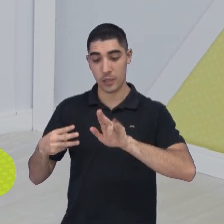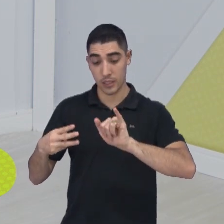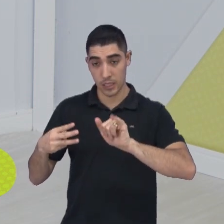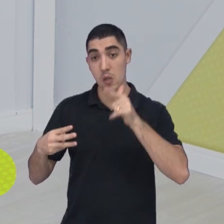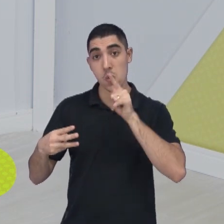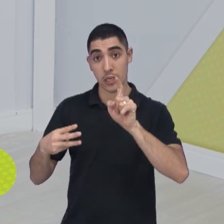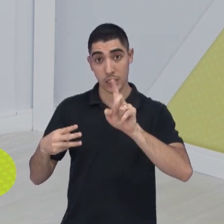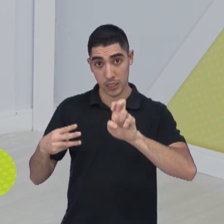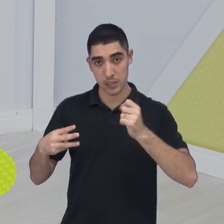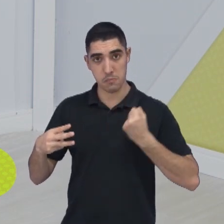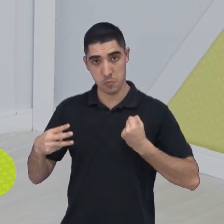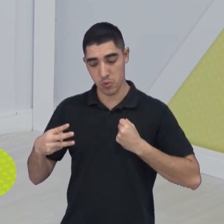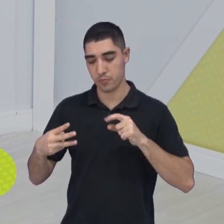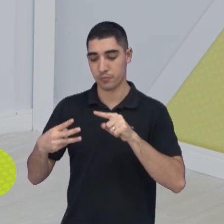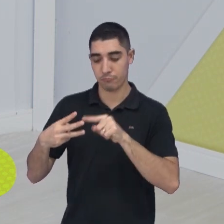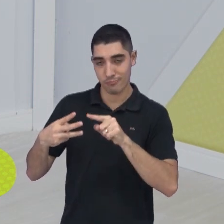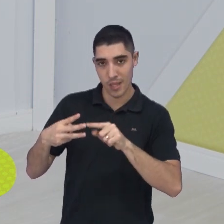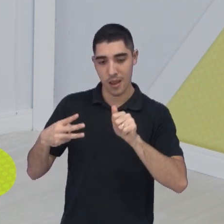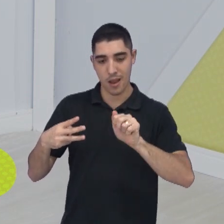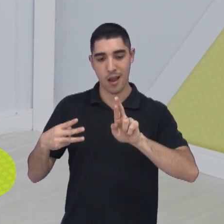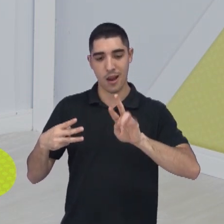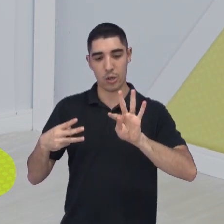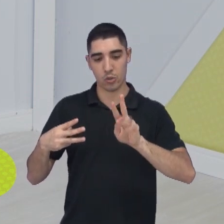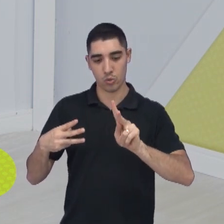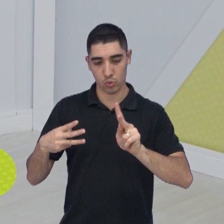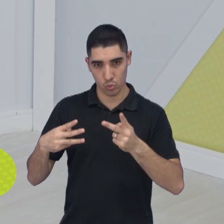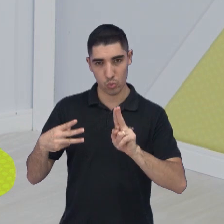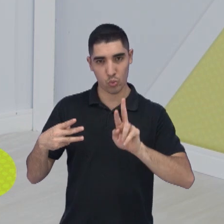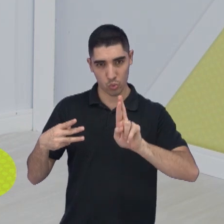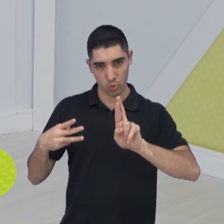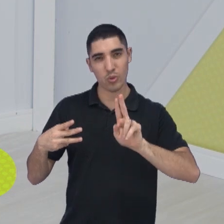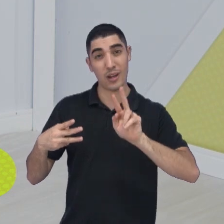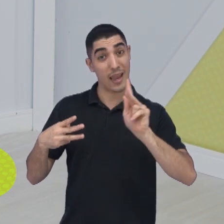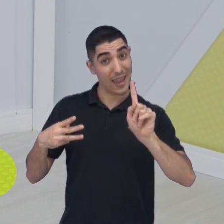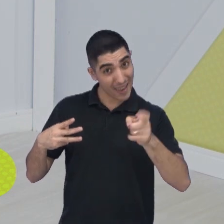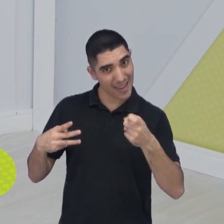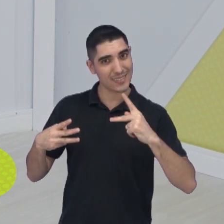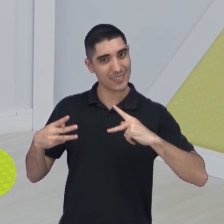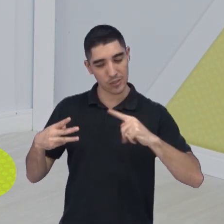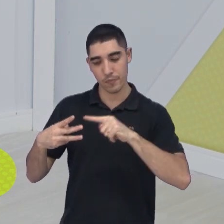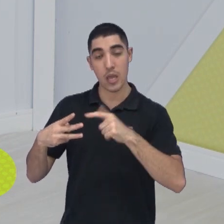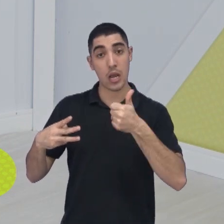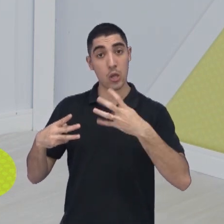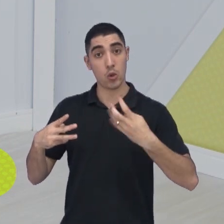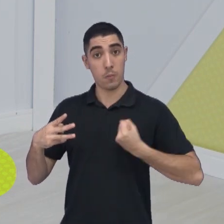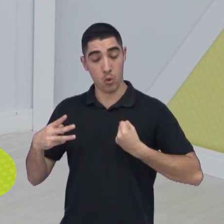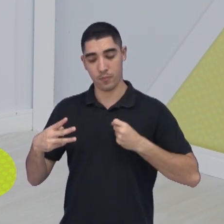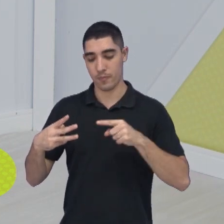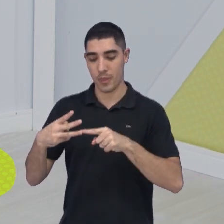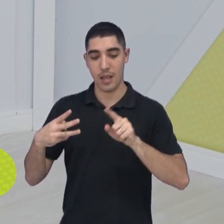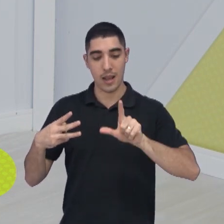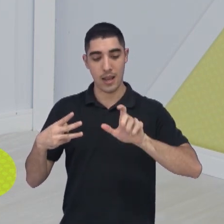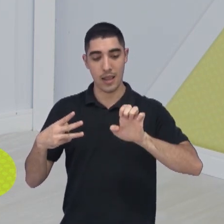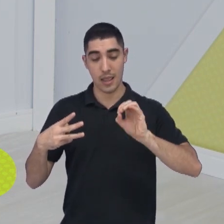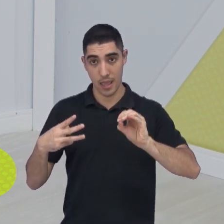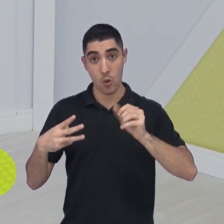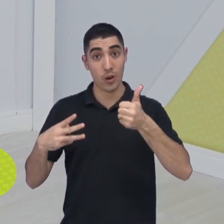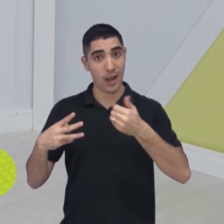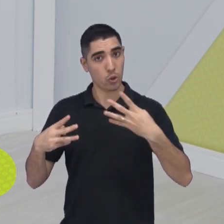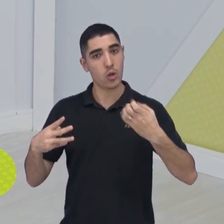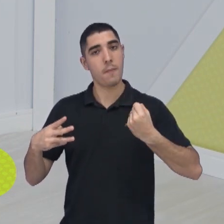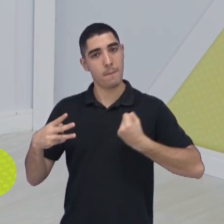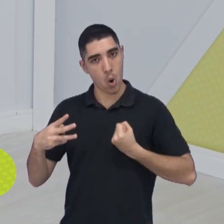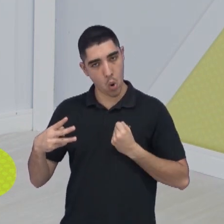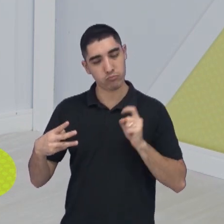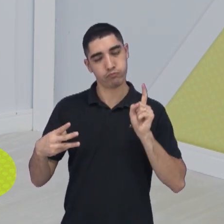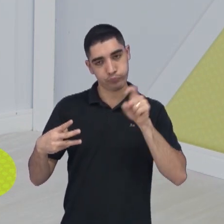15 pontos e 6 rebotes, seguido pelo Arthur Pecos, ex-São José, 14 pontos, 5 rebotes, e o Léo Bispo, 14 pontos,